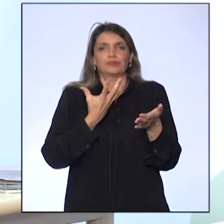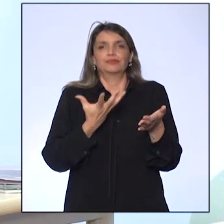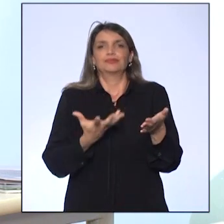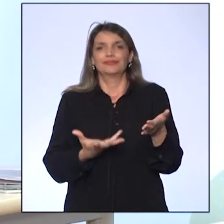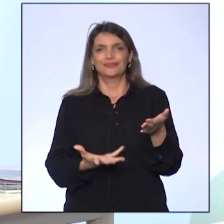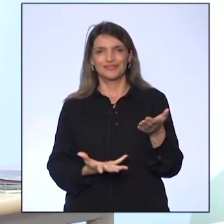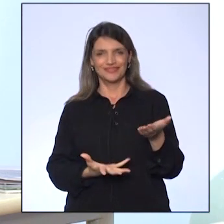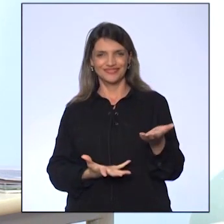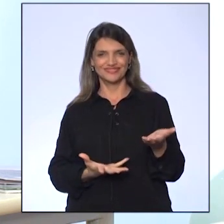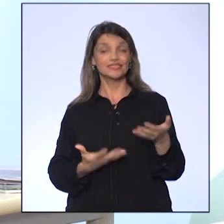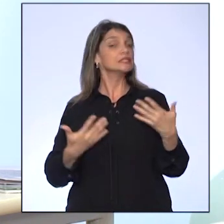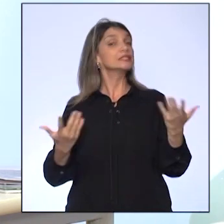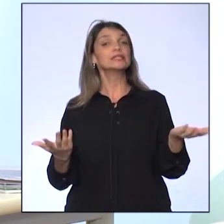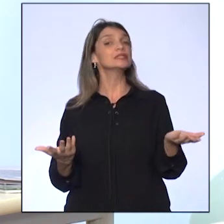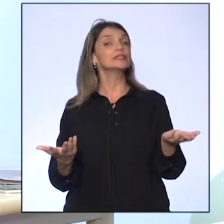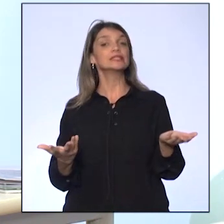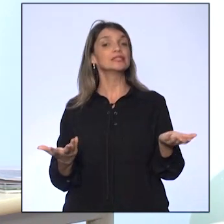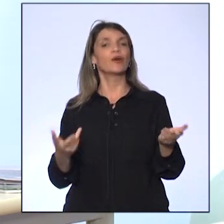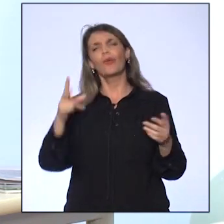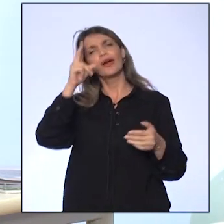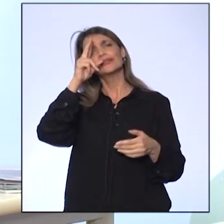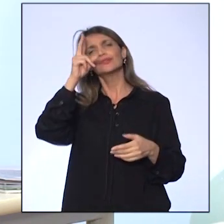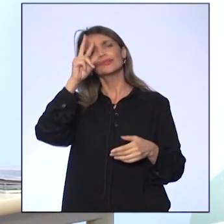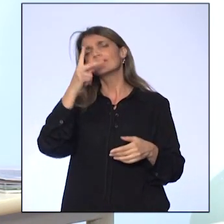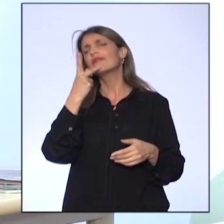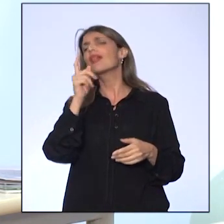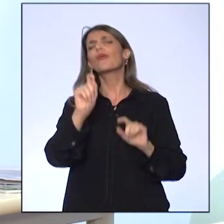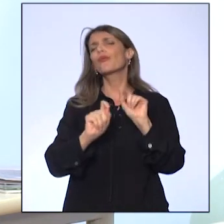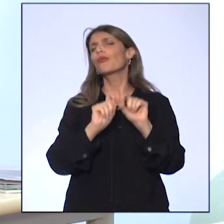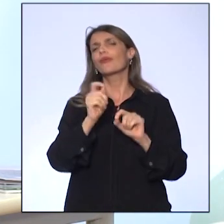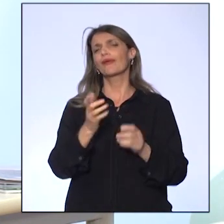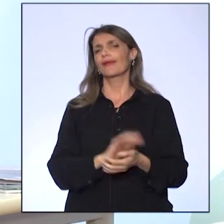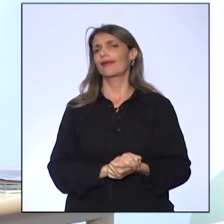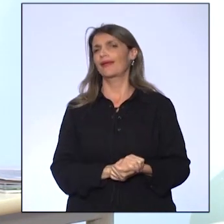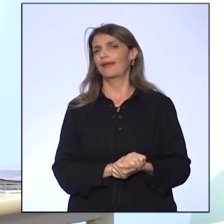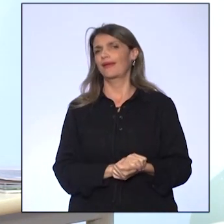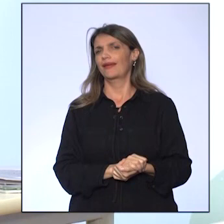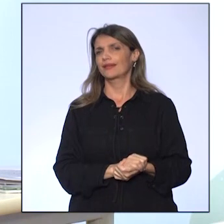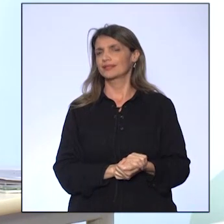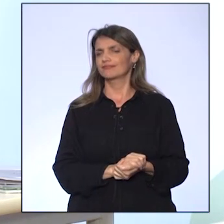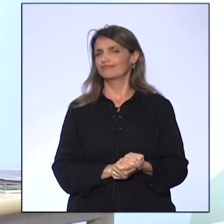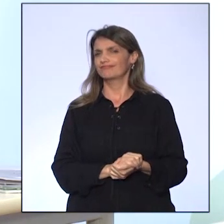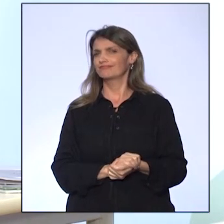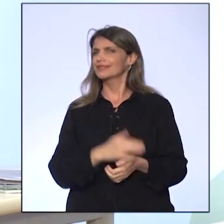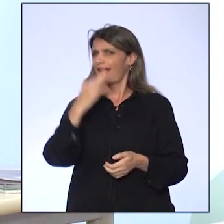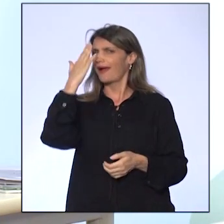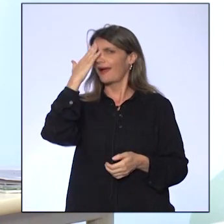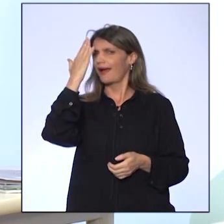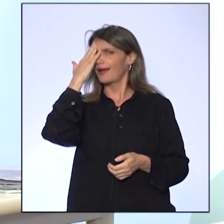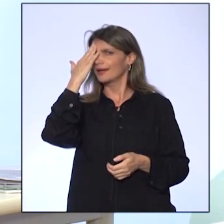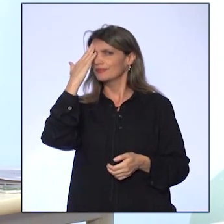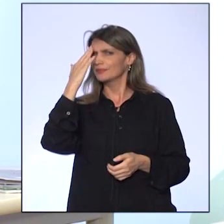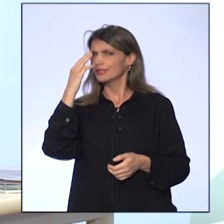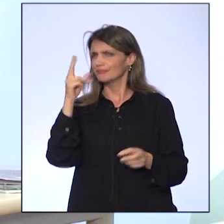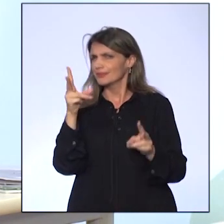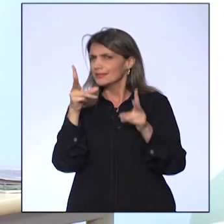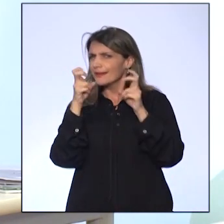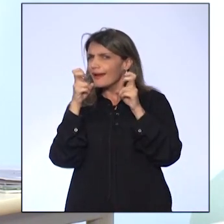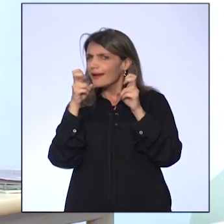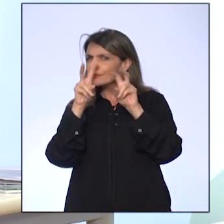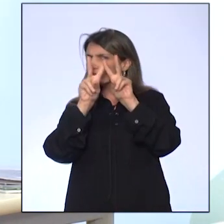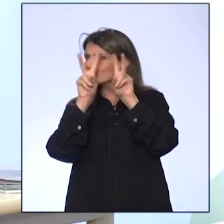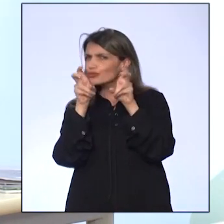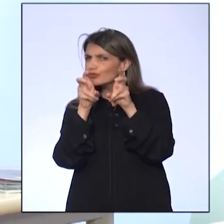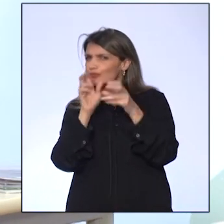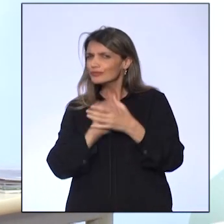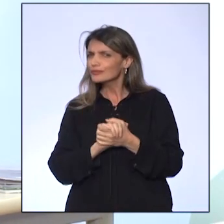Então, o que vocês acham que a nossa história vai falar? Vocês têm alguma noção através do título?